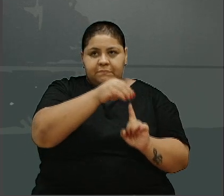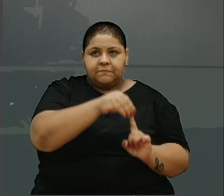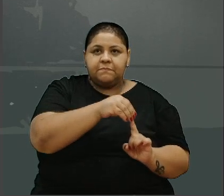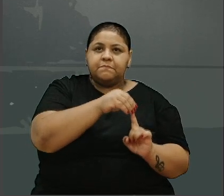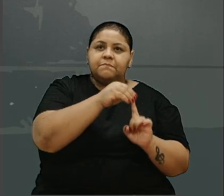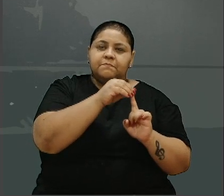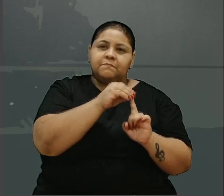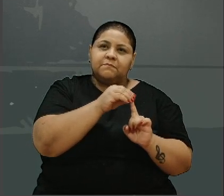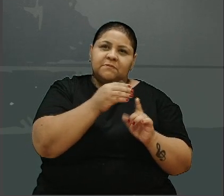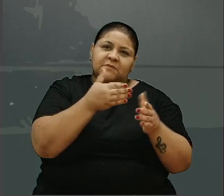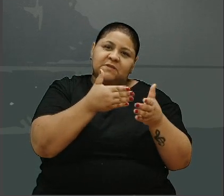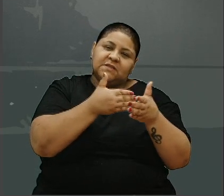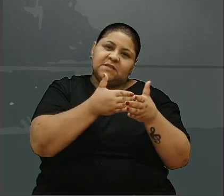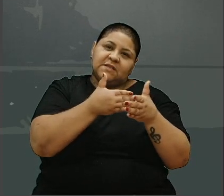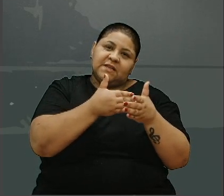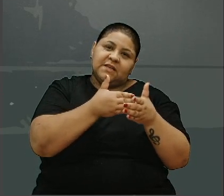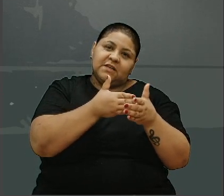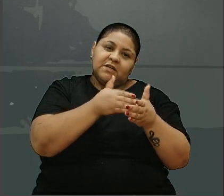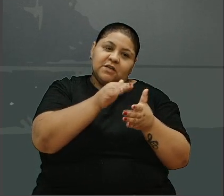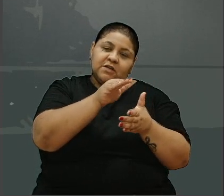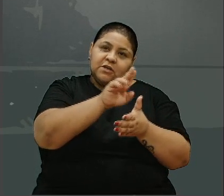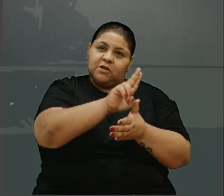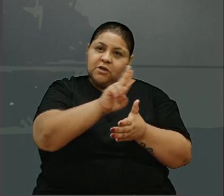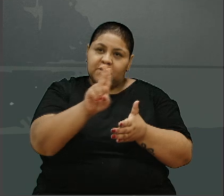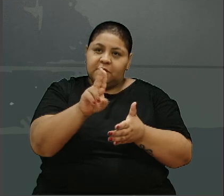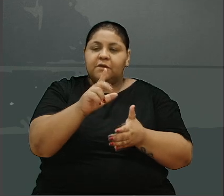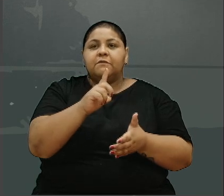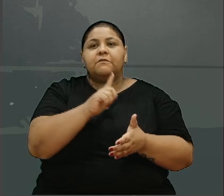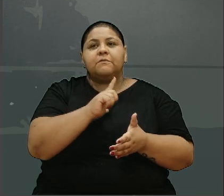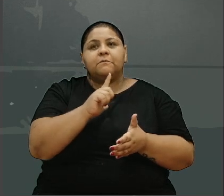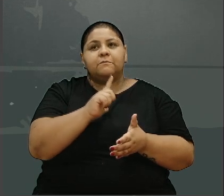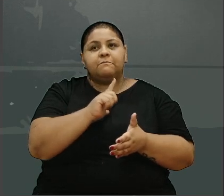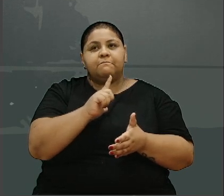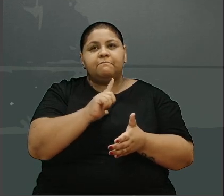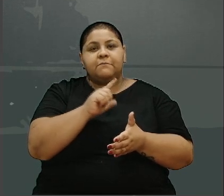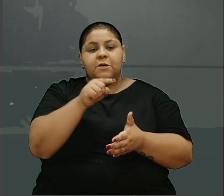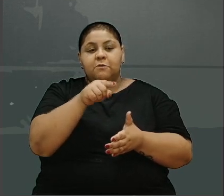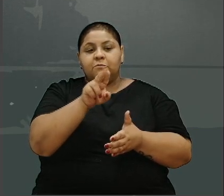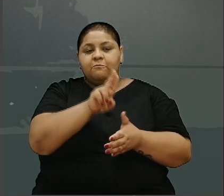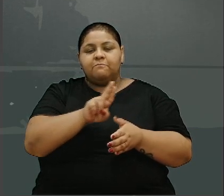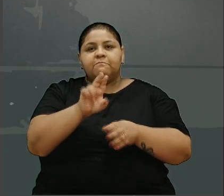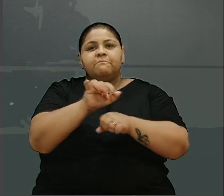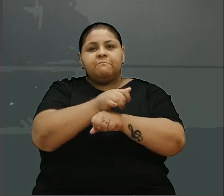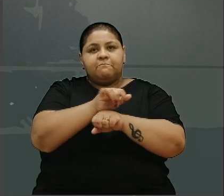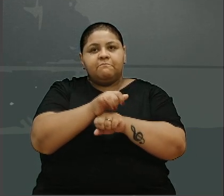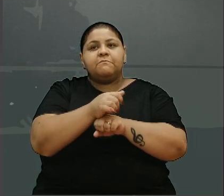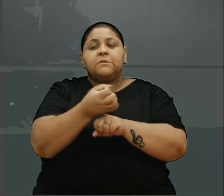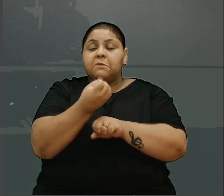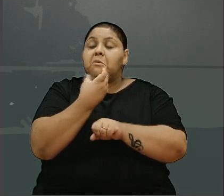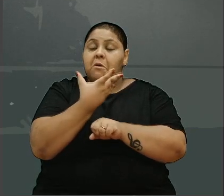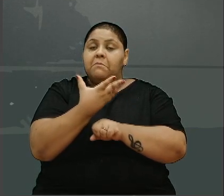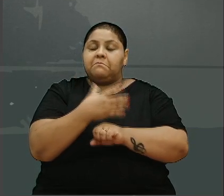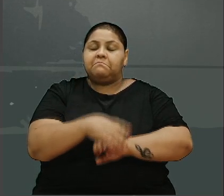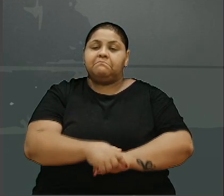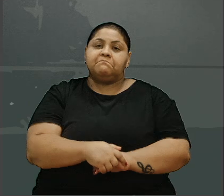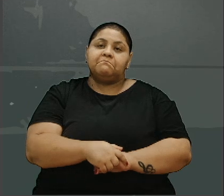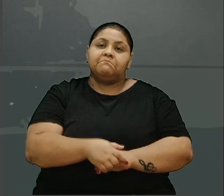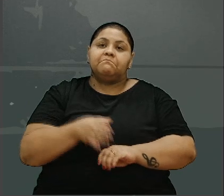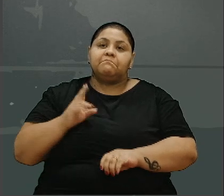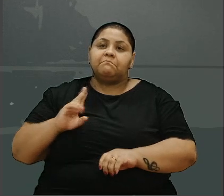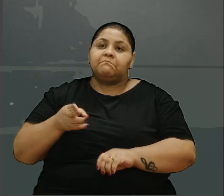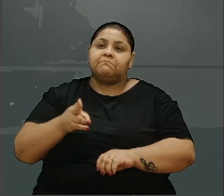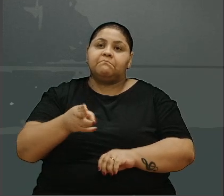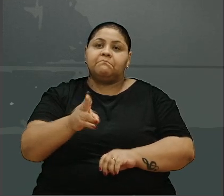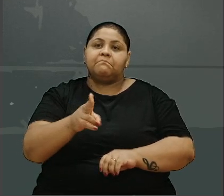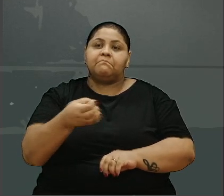principalmente até que chega uma nomeação, nós temos que este recurso que é bem-vindo. Manter